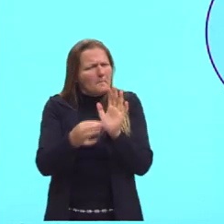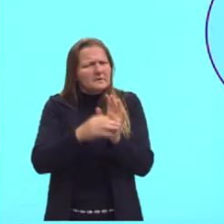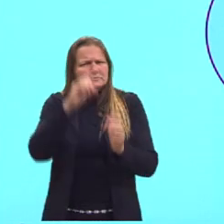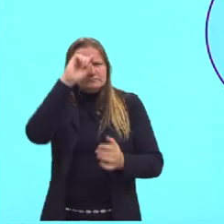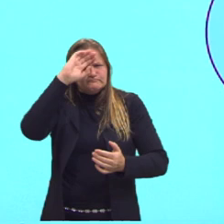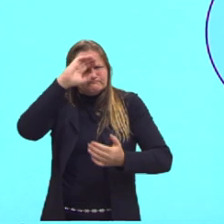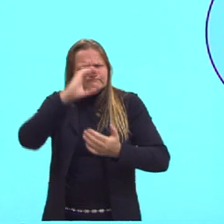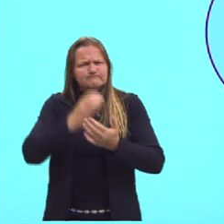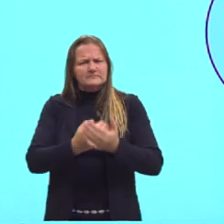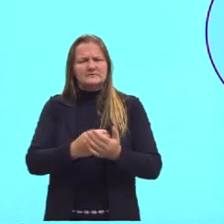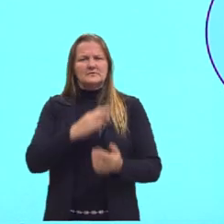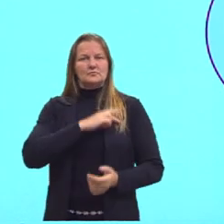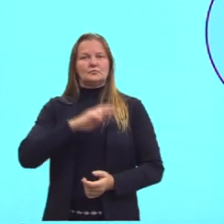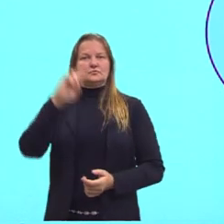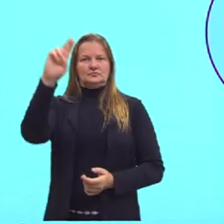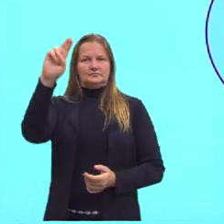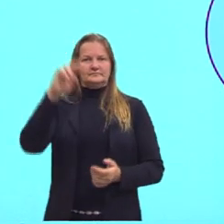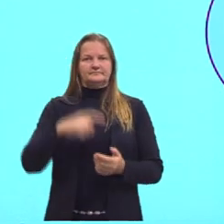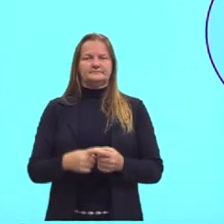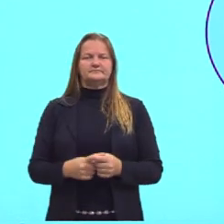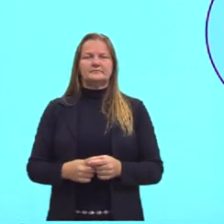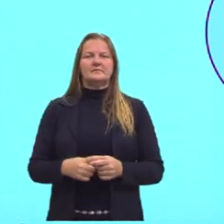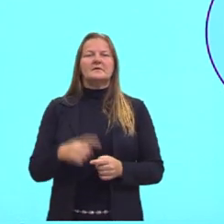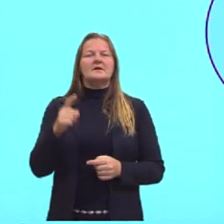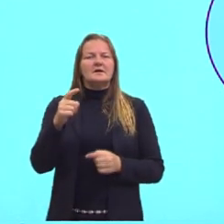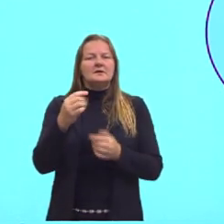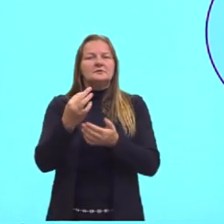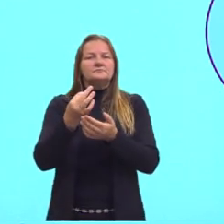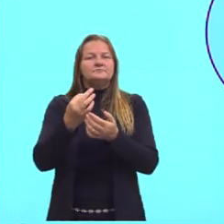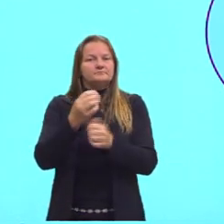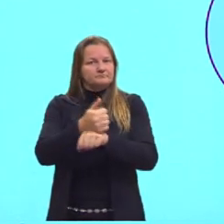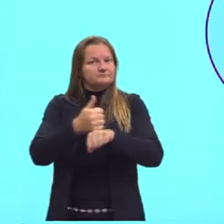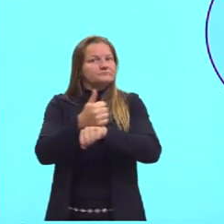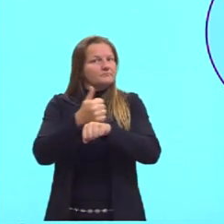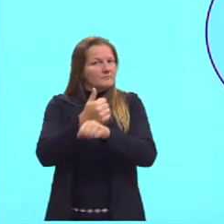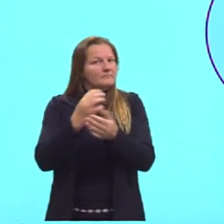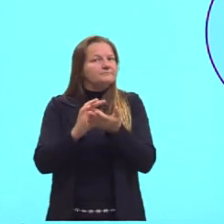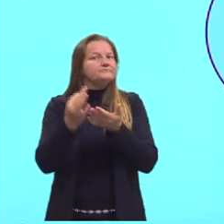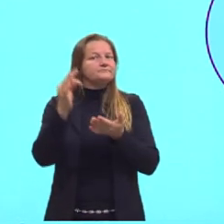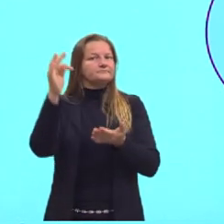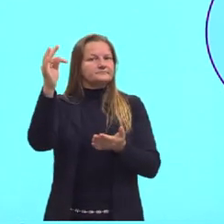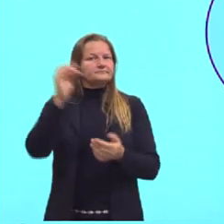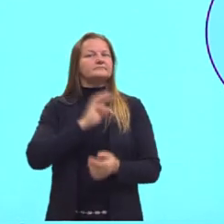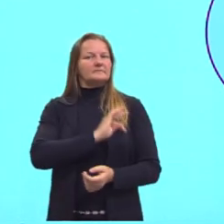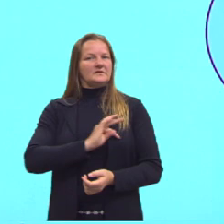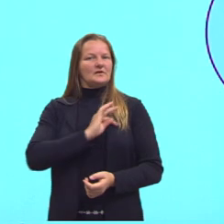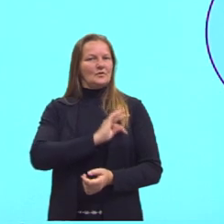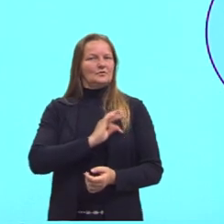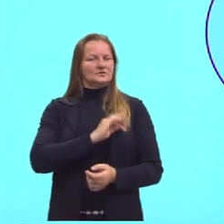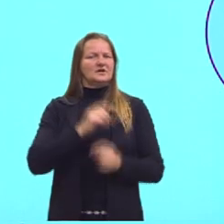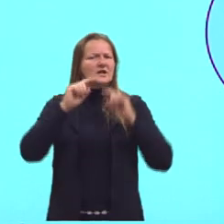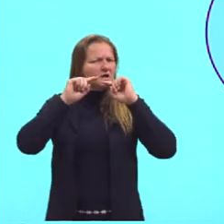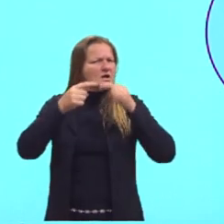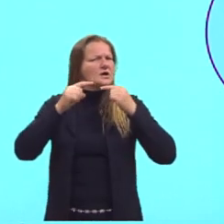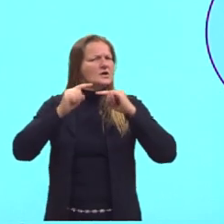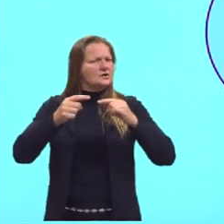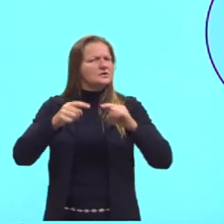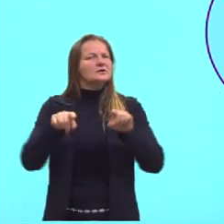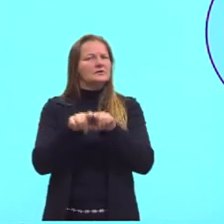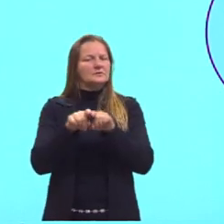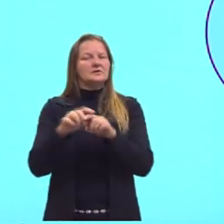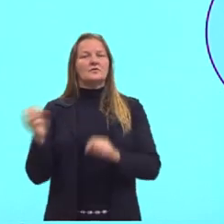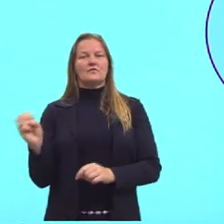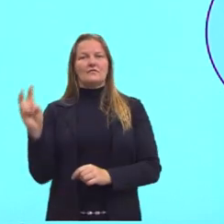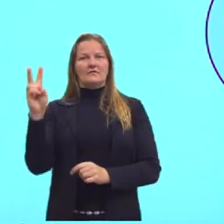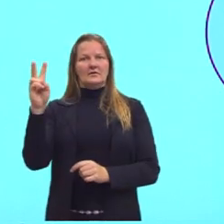convicções religiosas então Apesar dele ser um teólogo né É fervoroso E ainda tinha algumas críticas E isso também a